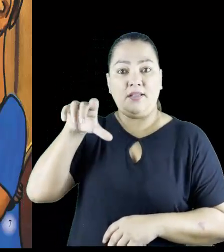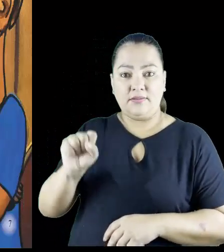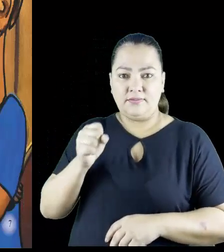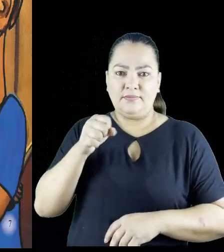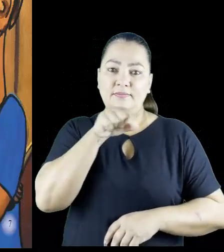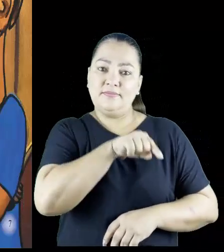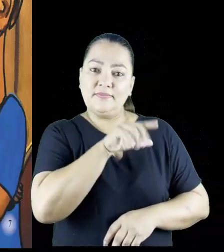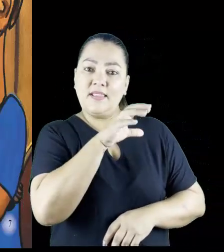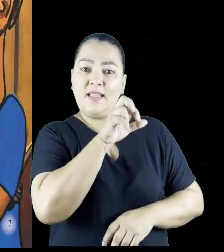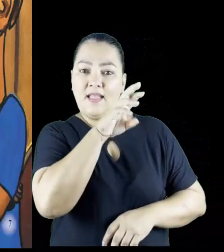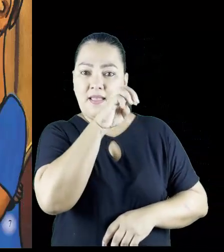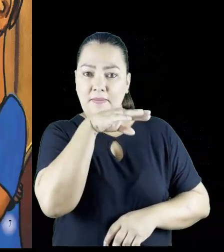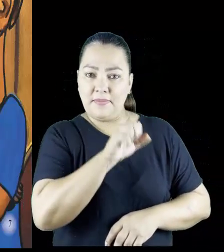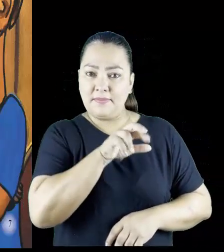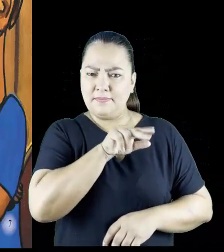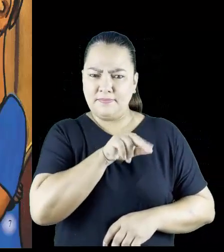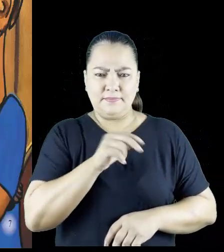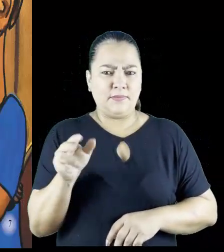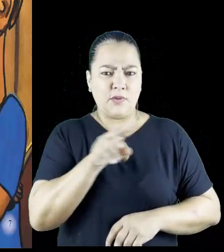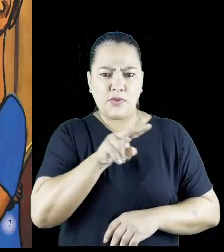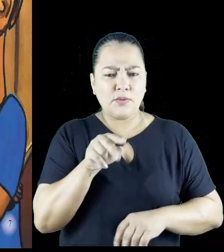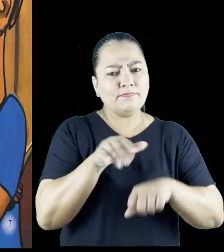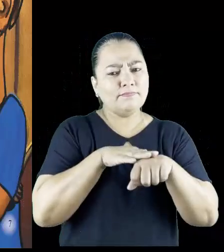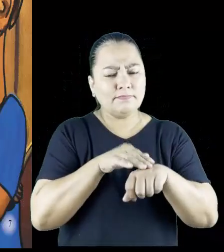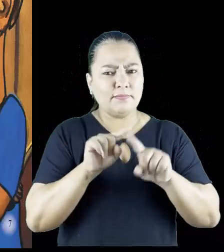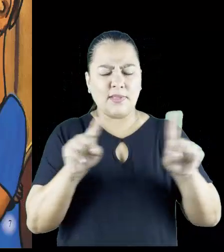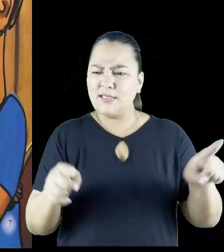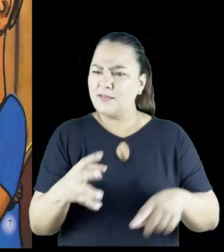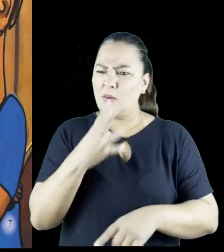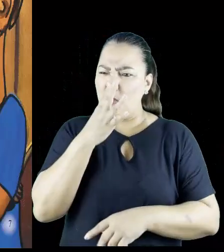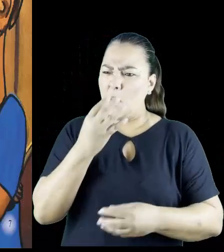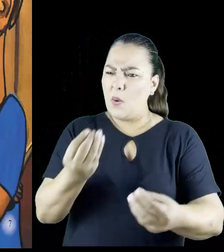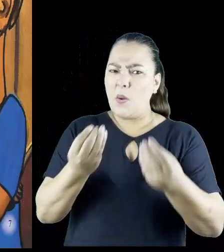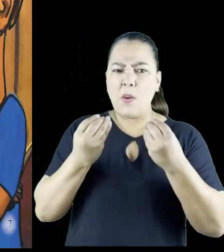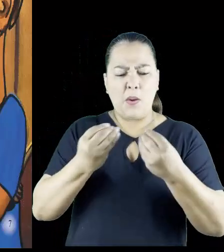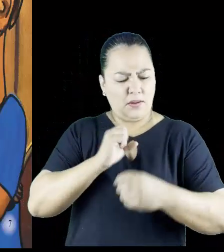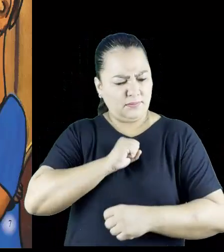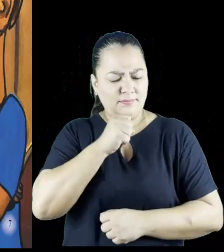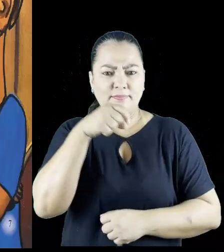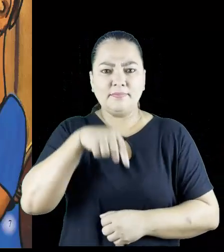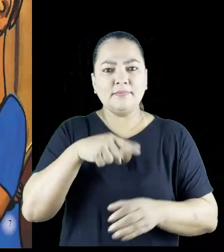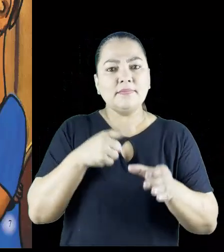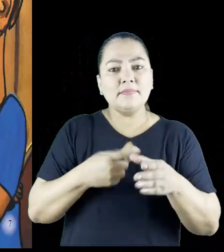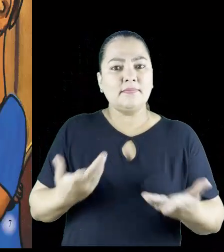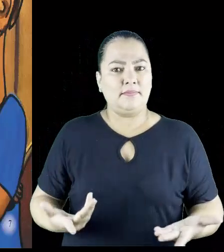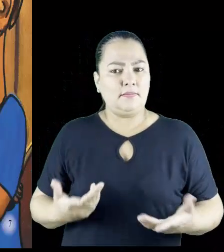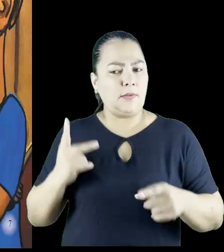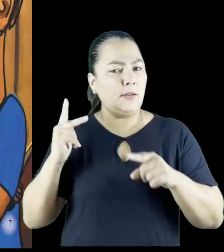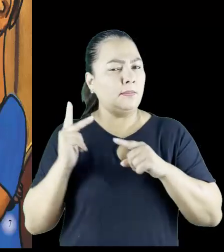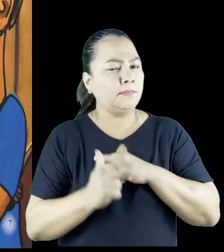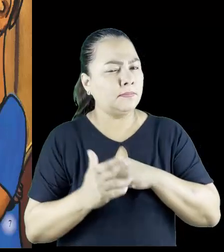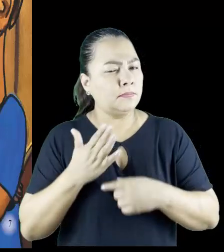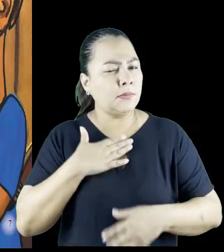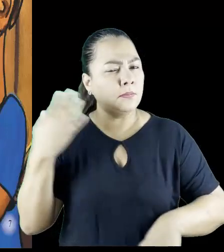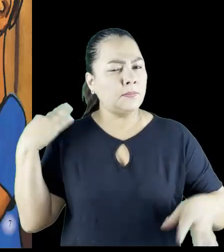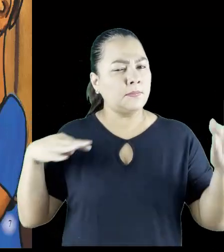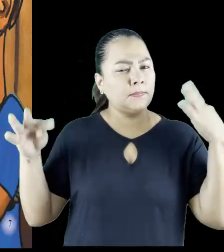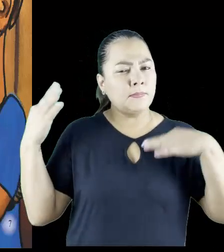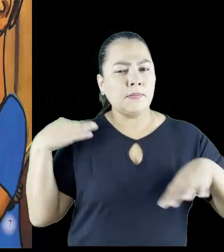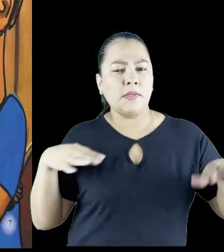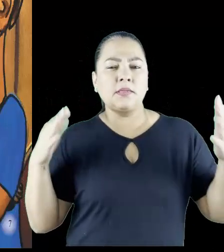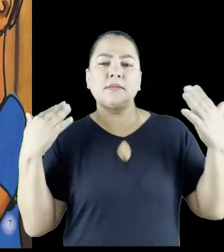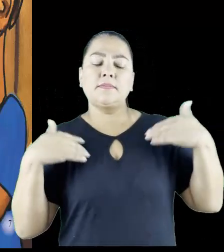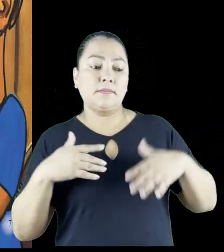falando com a sua irmã. Eu ainda não os conhecia, mas fiquei perplexa. Como assim odeia essa cidade? Interrompi